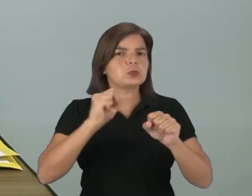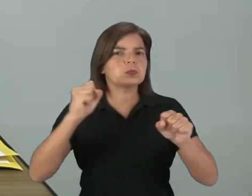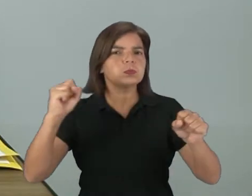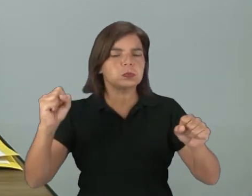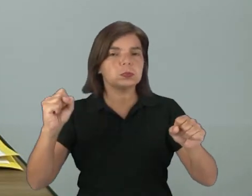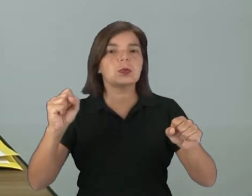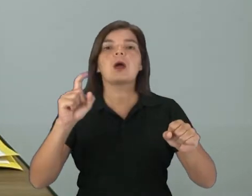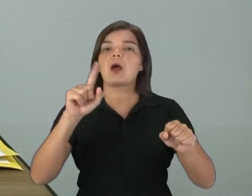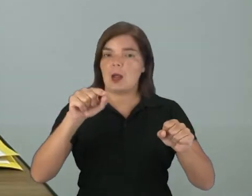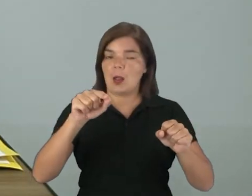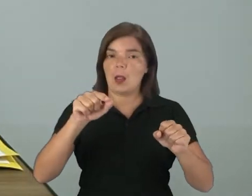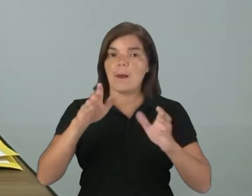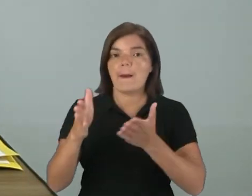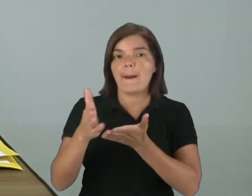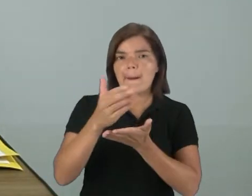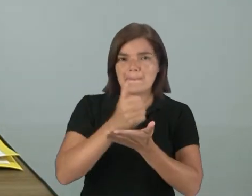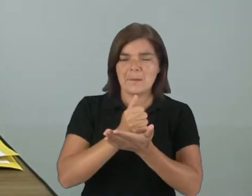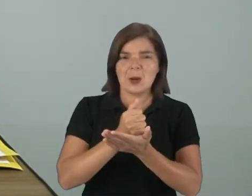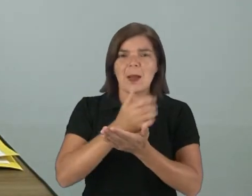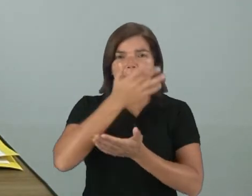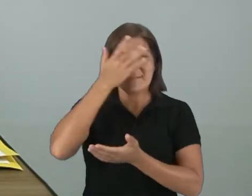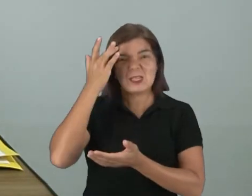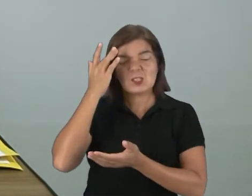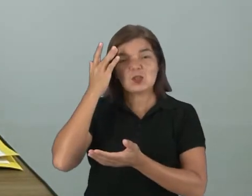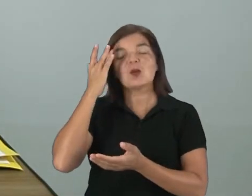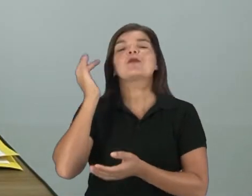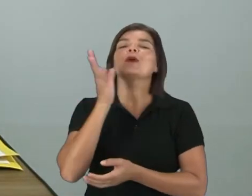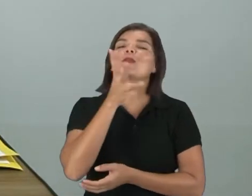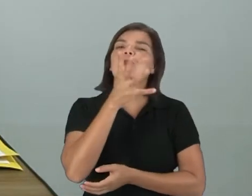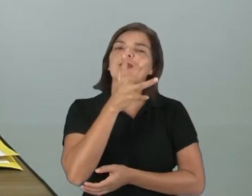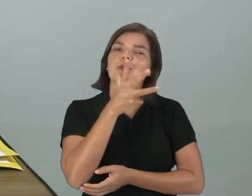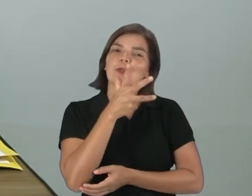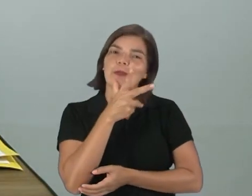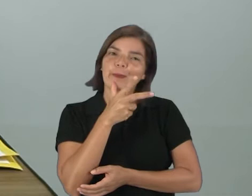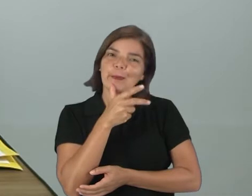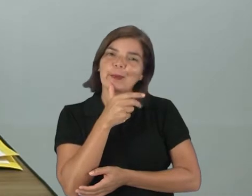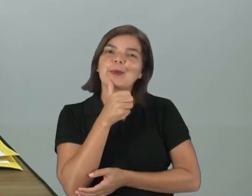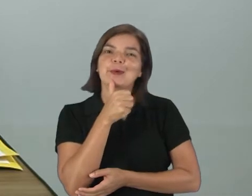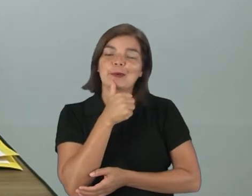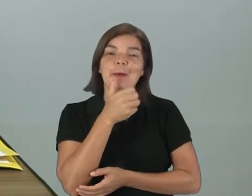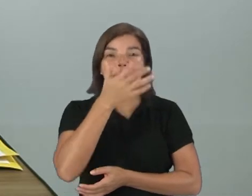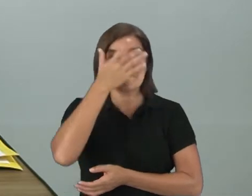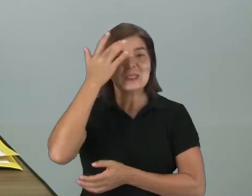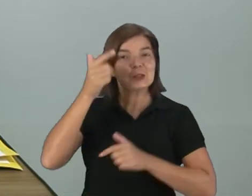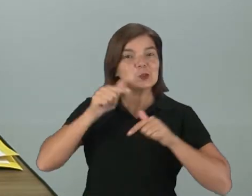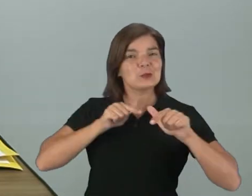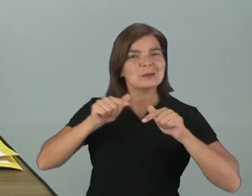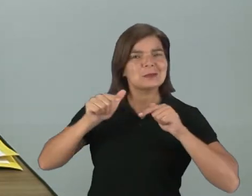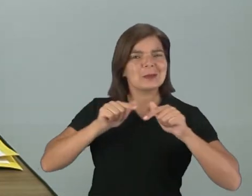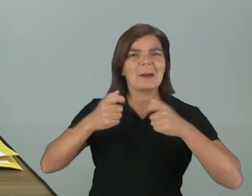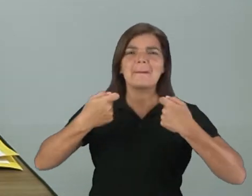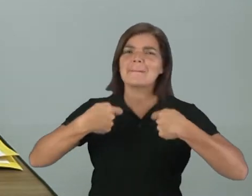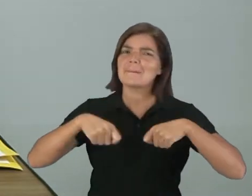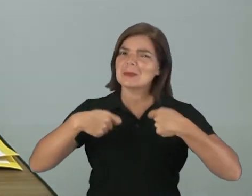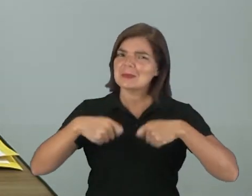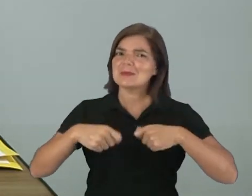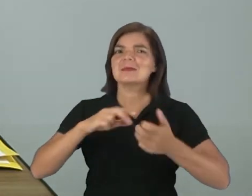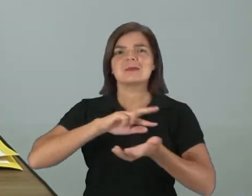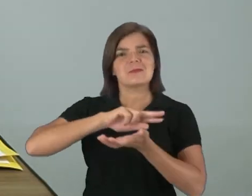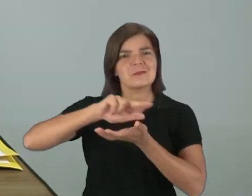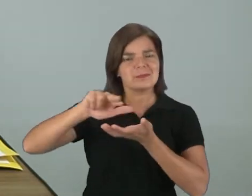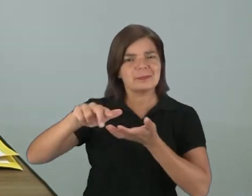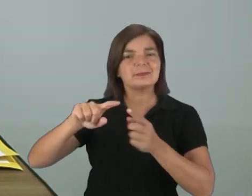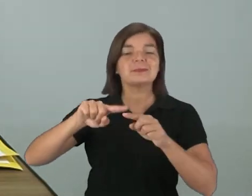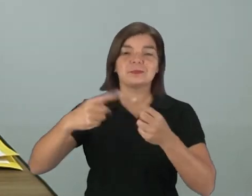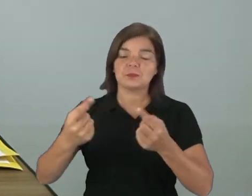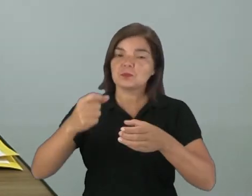e essa colheita for feita manualmente, vai requer o quê? Vai requer um número maior de trabalhadores. Então,